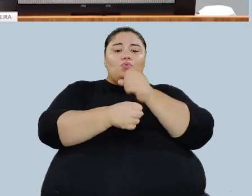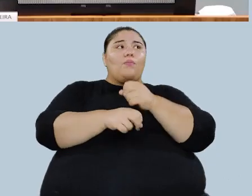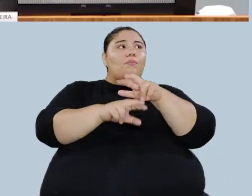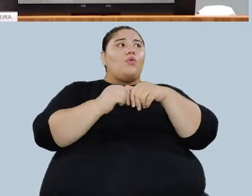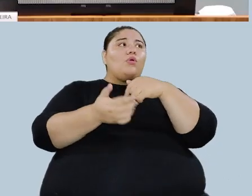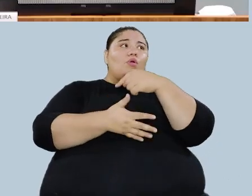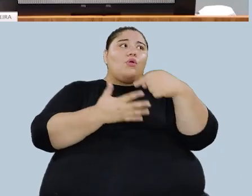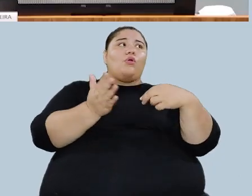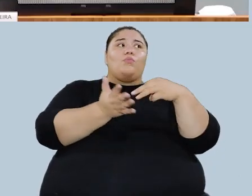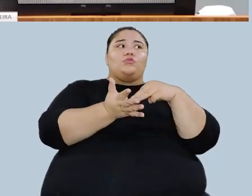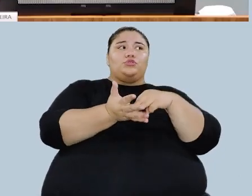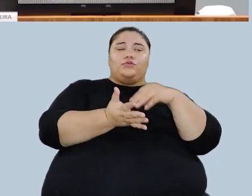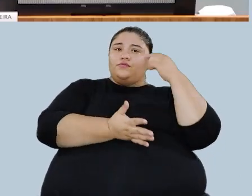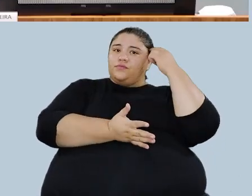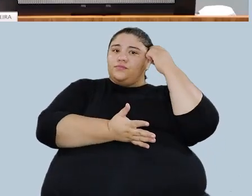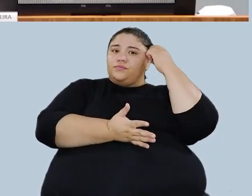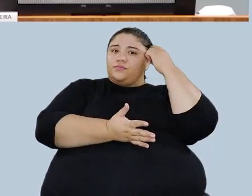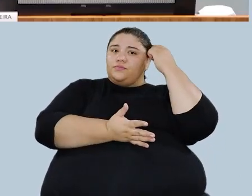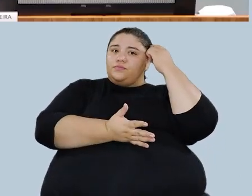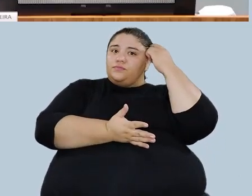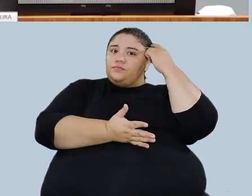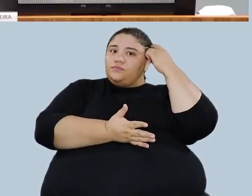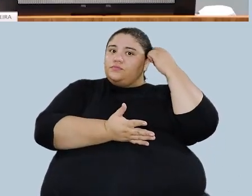outros instrumentos, mas